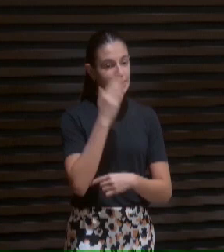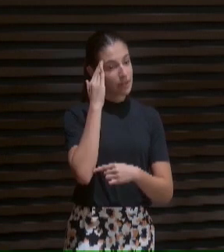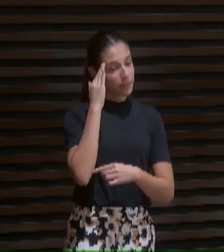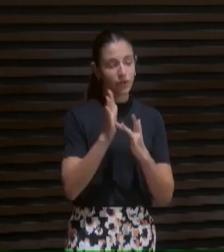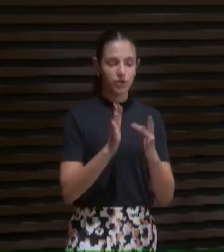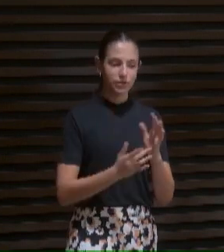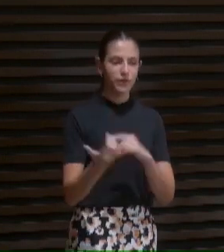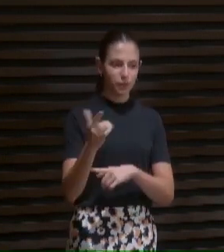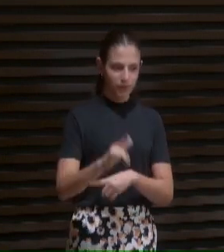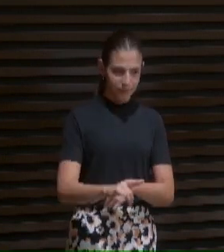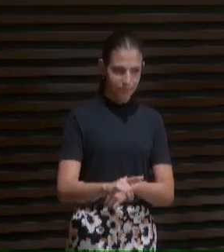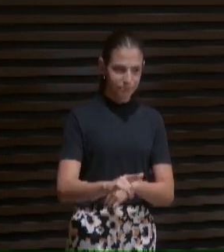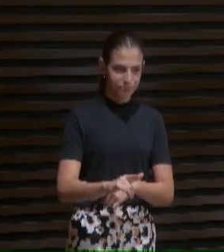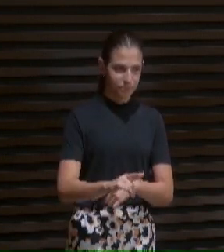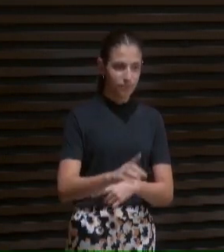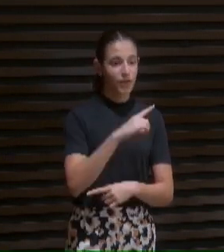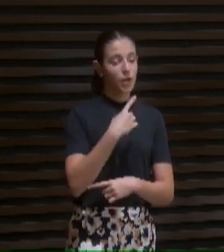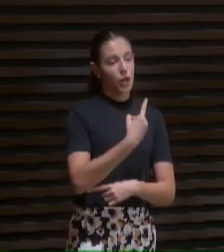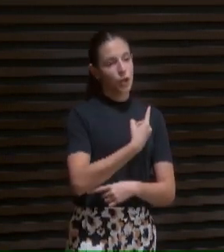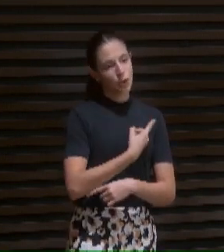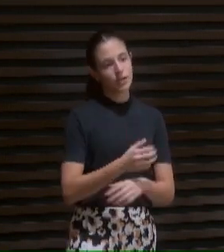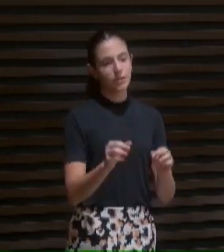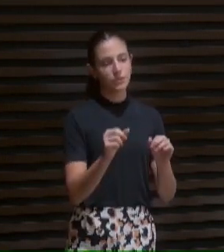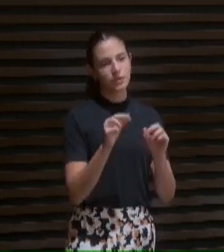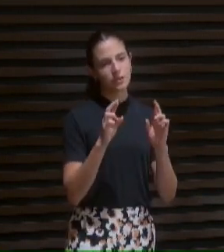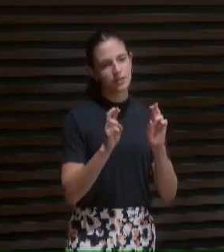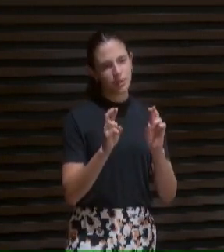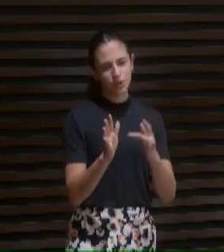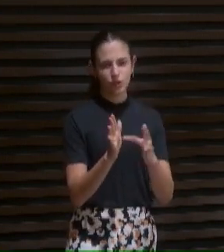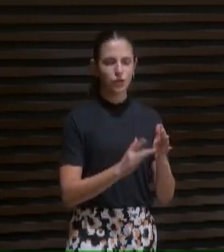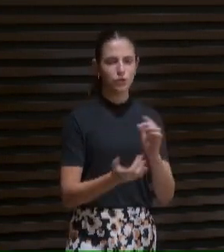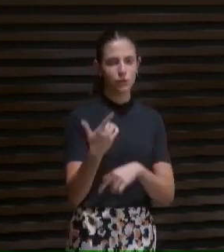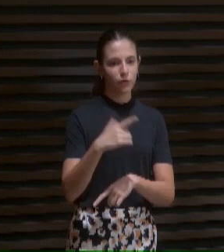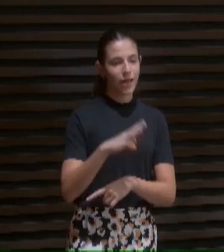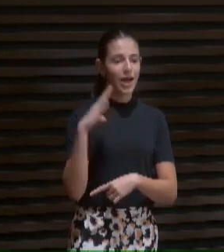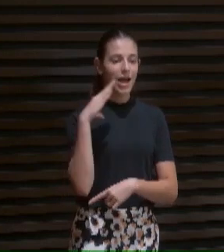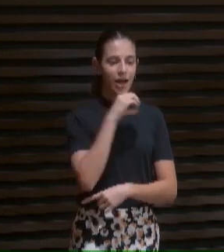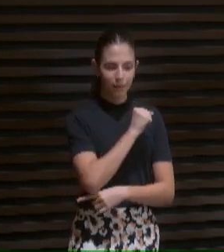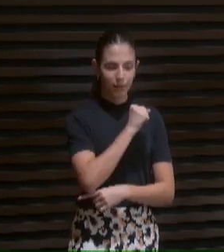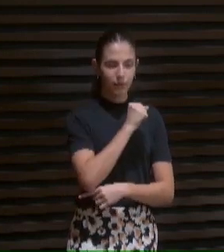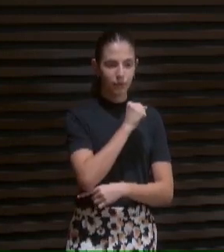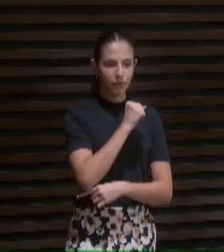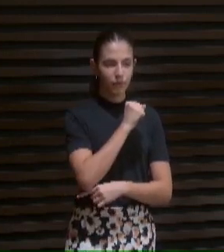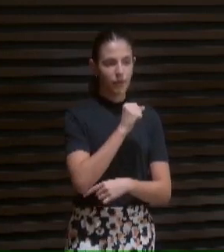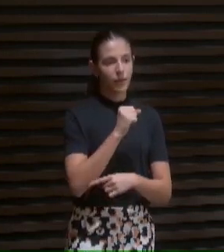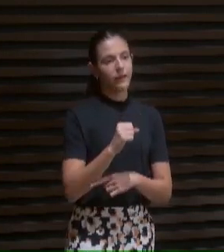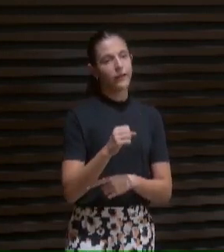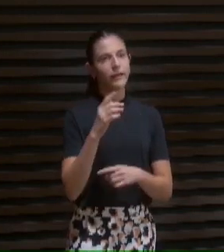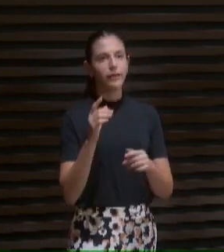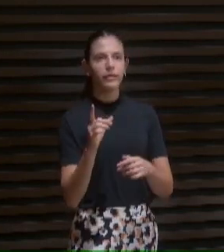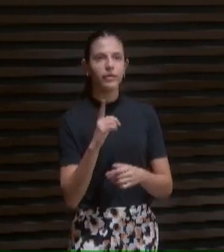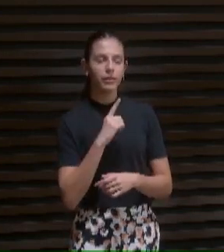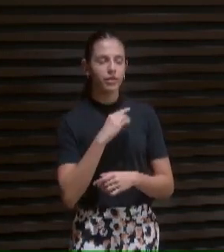A turma lá estava esperando Jesus voltar rapidinho, e uns cruzaram o braço,